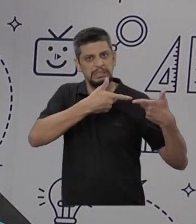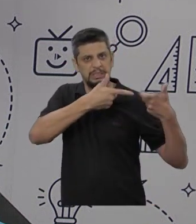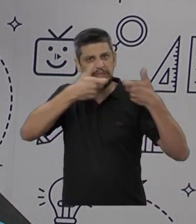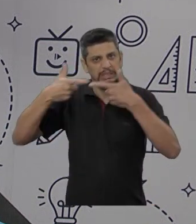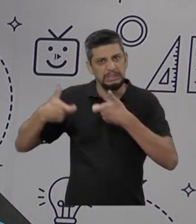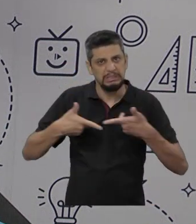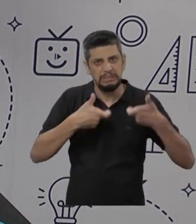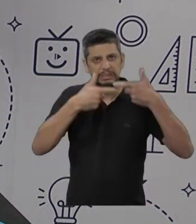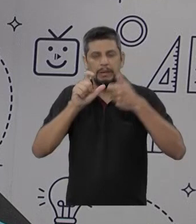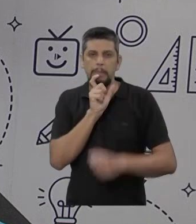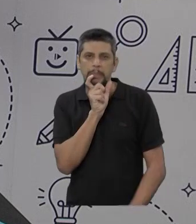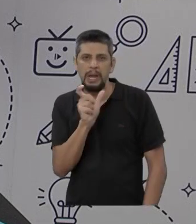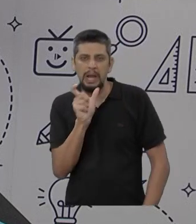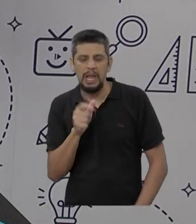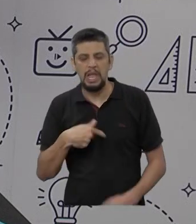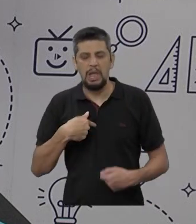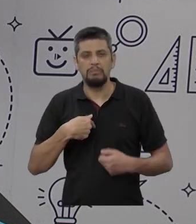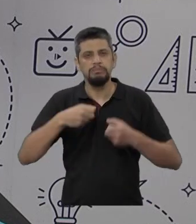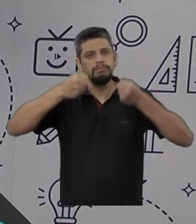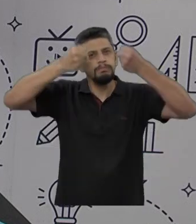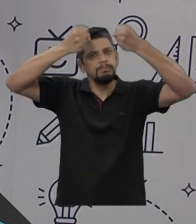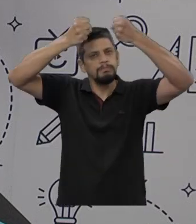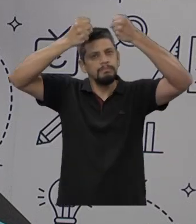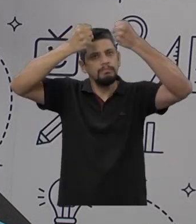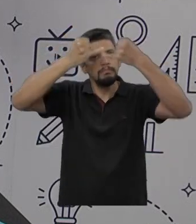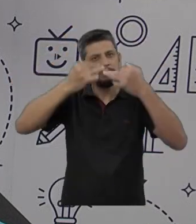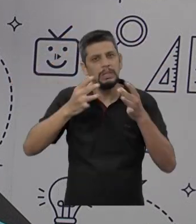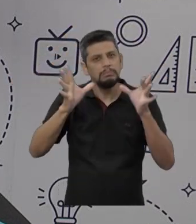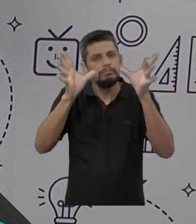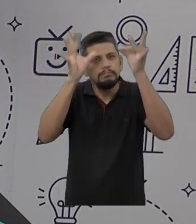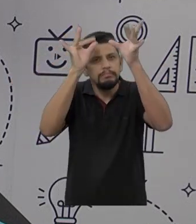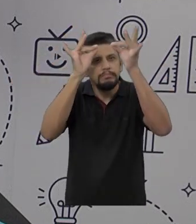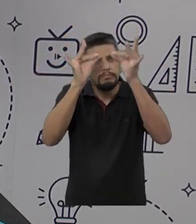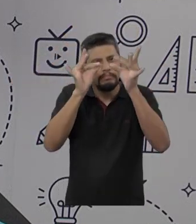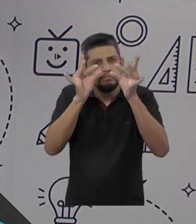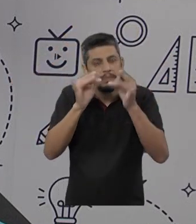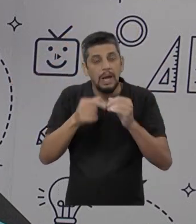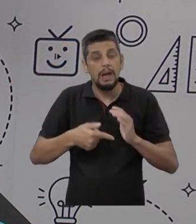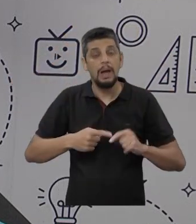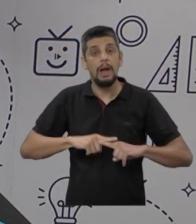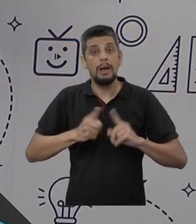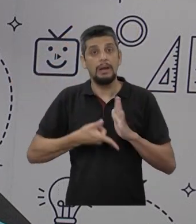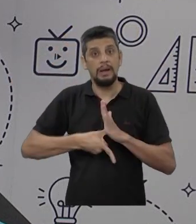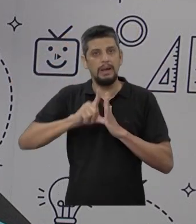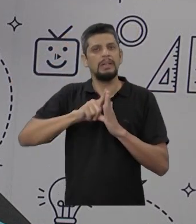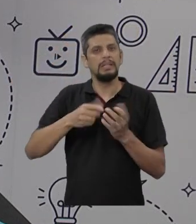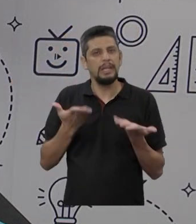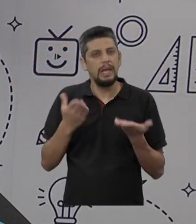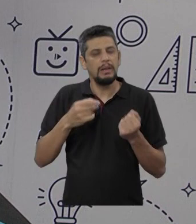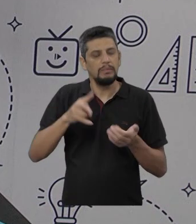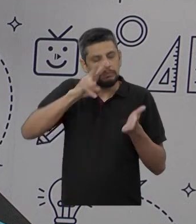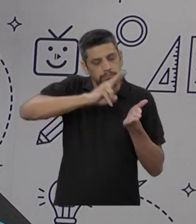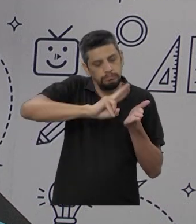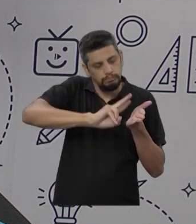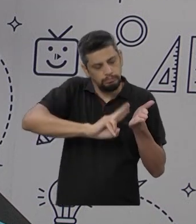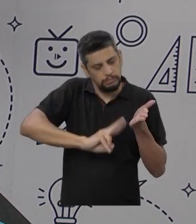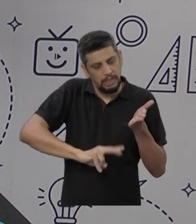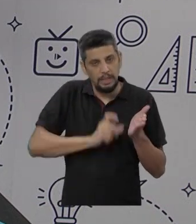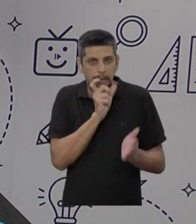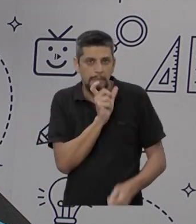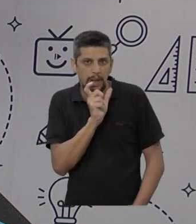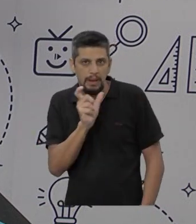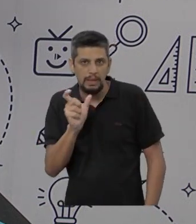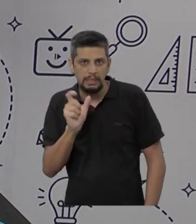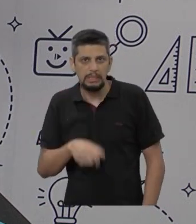um duelo de palavras. Eu vou explicar para você bem direitinho como que vai funcionar. Mas antes de eu sair daqui, eu quero que você dê